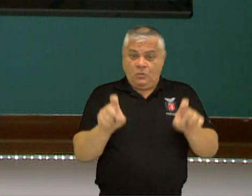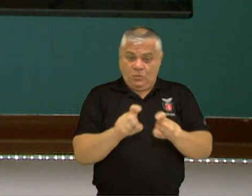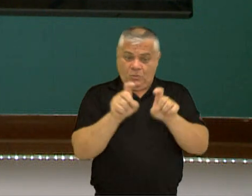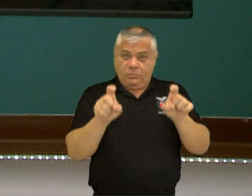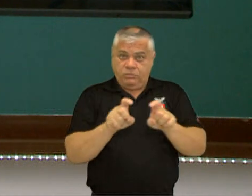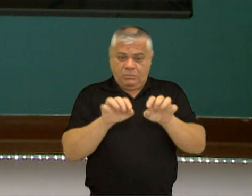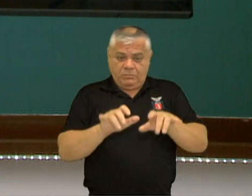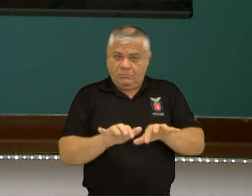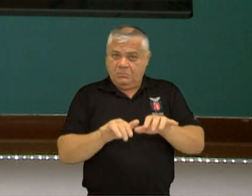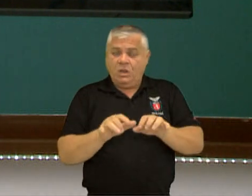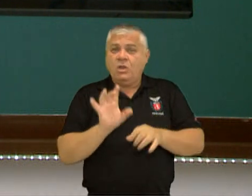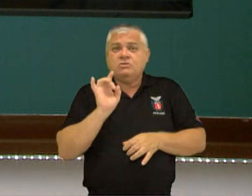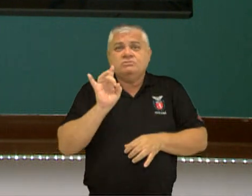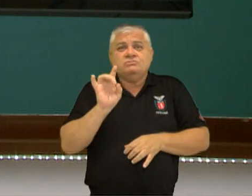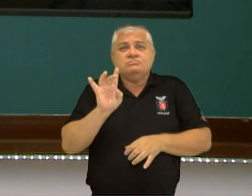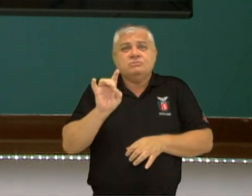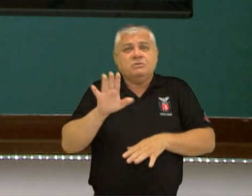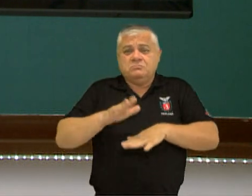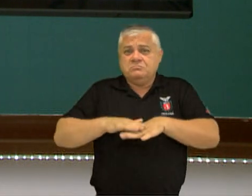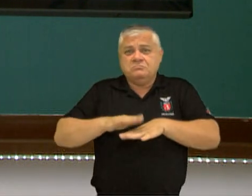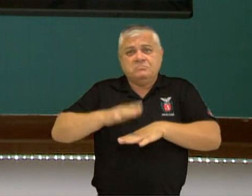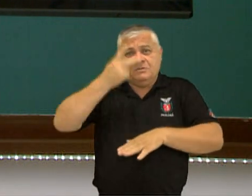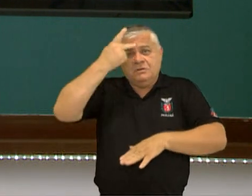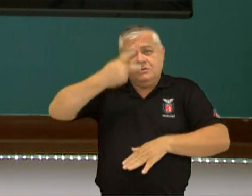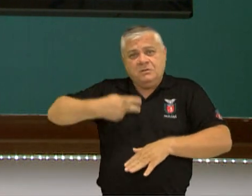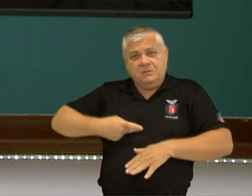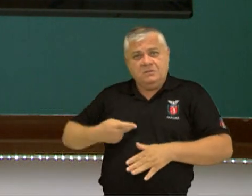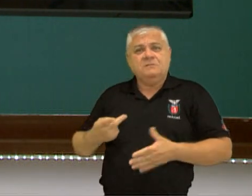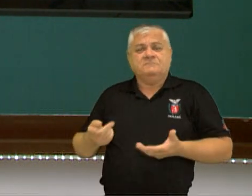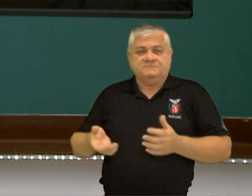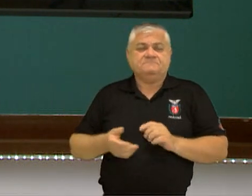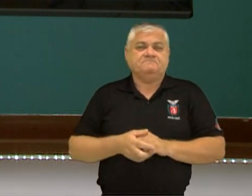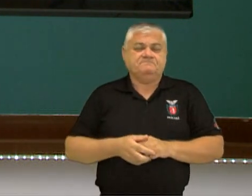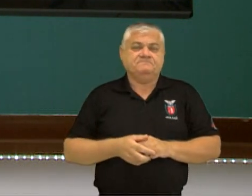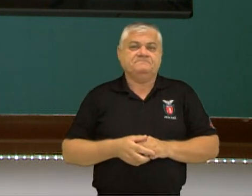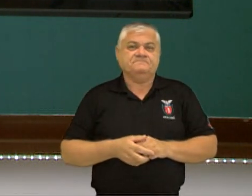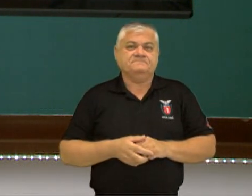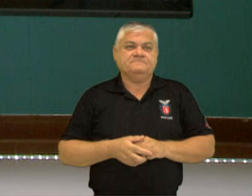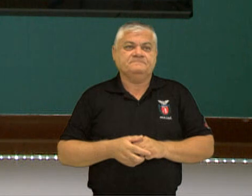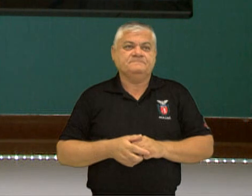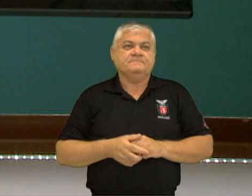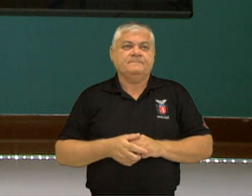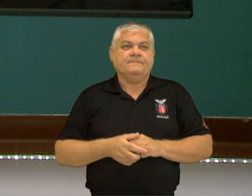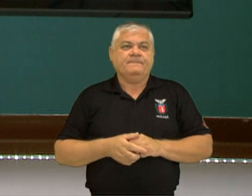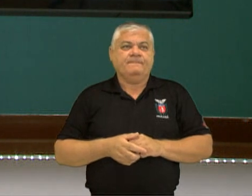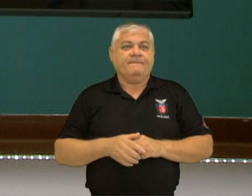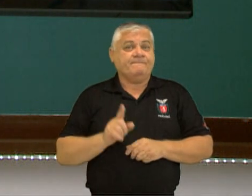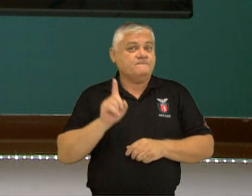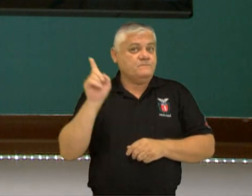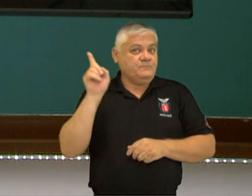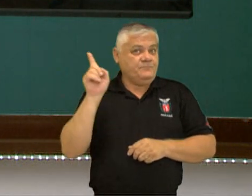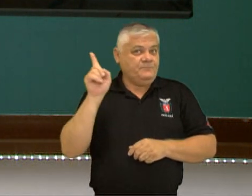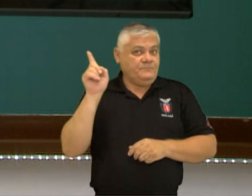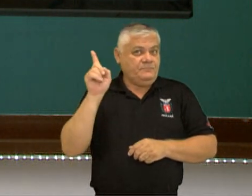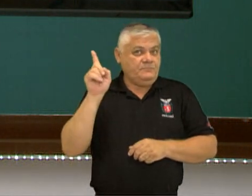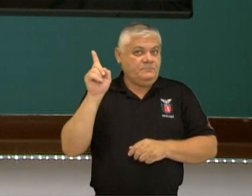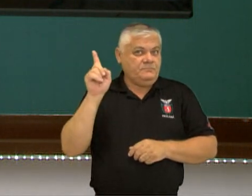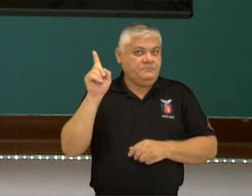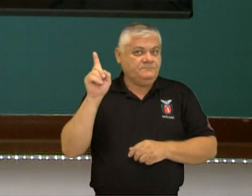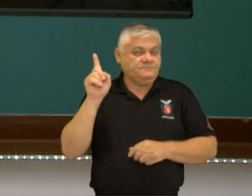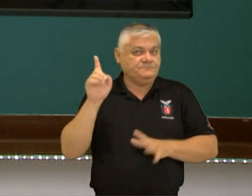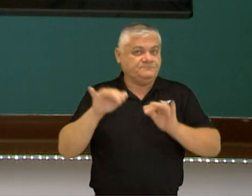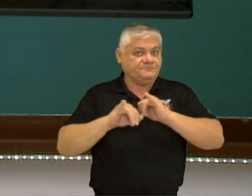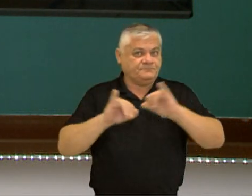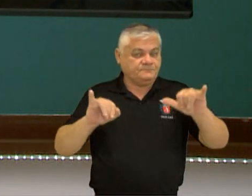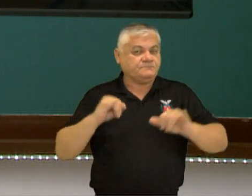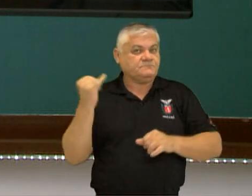conseguem realizar essa tarefa de forma bastante eficiente. E aqui, eu trago para você uma informação